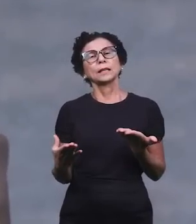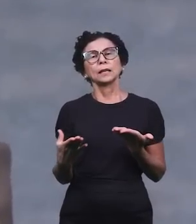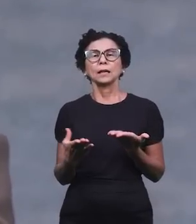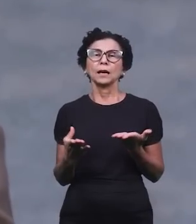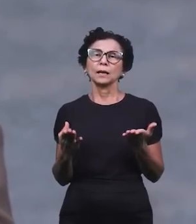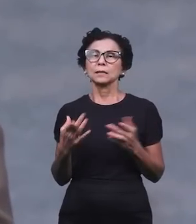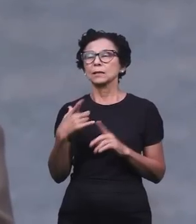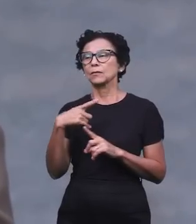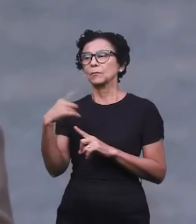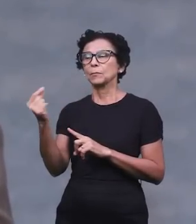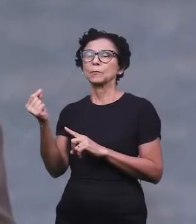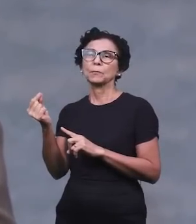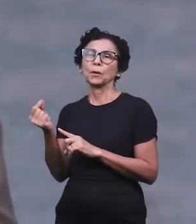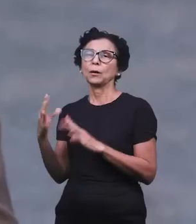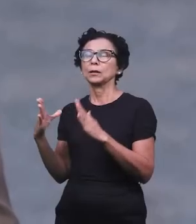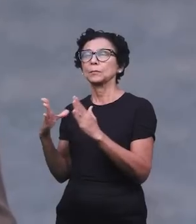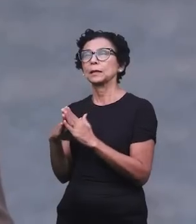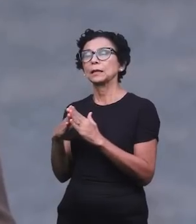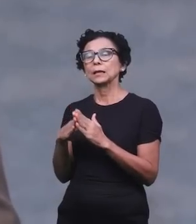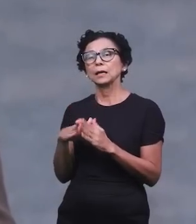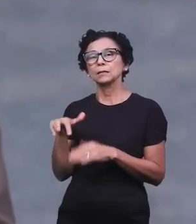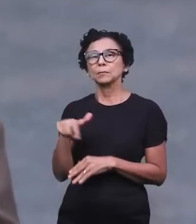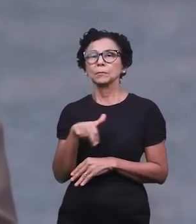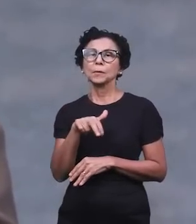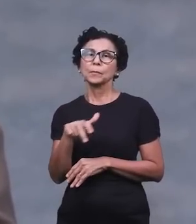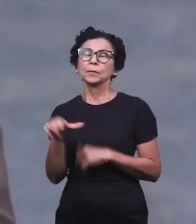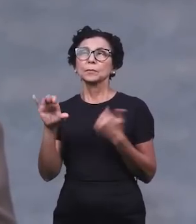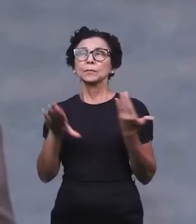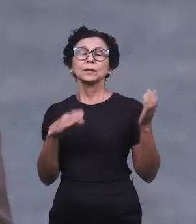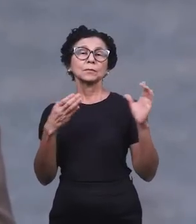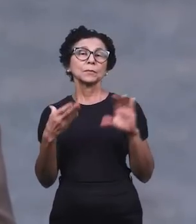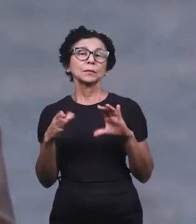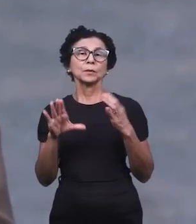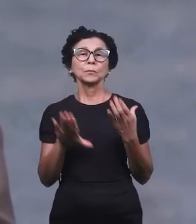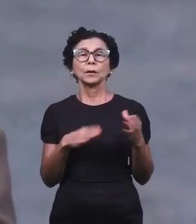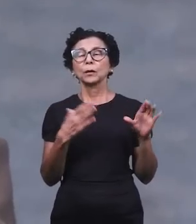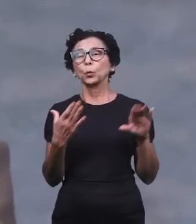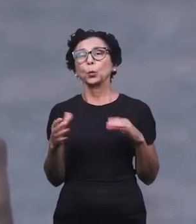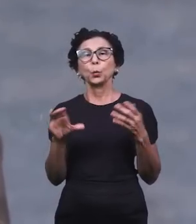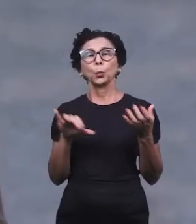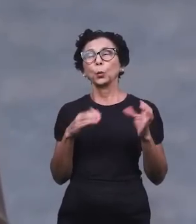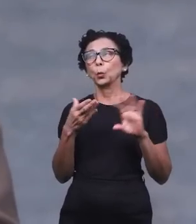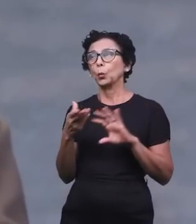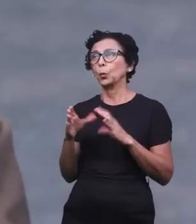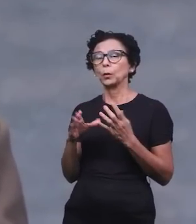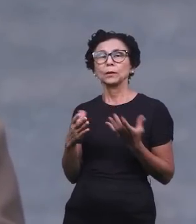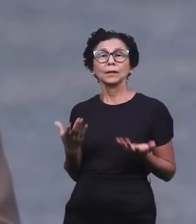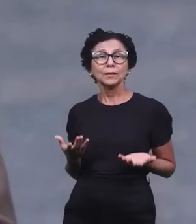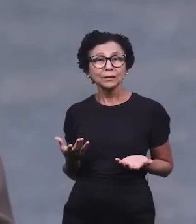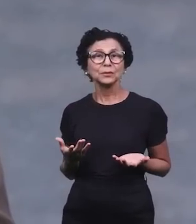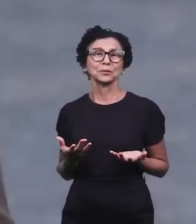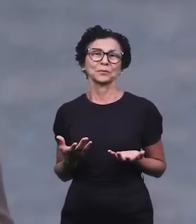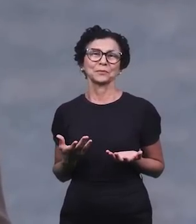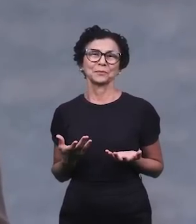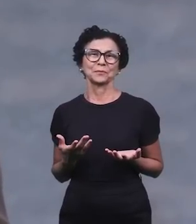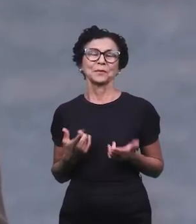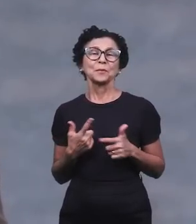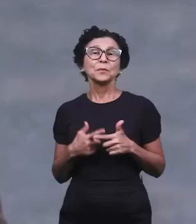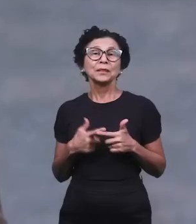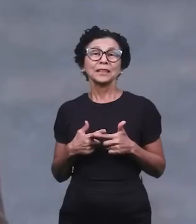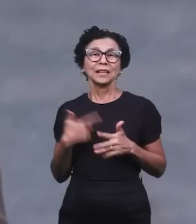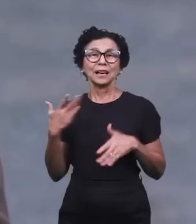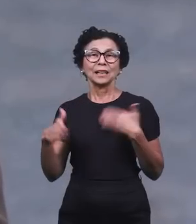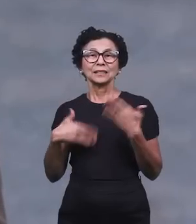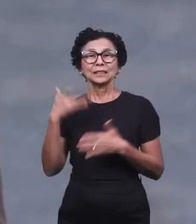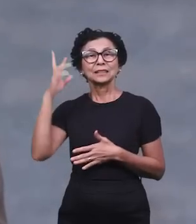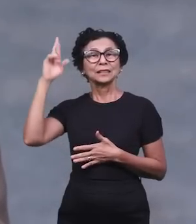a alegria do Senhor, permanece, né? Ela permanece, ela se reflete. No dia seguinte você vai para o trabalho e você